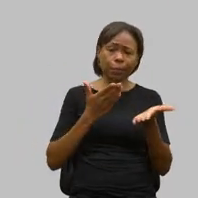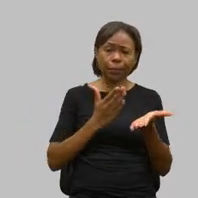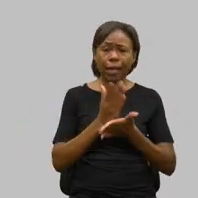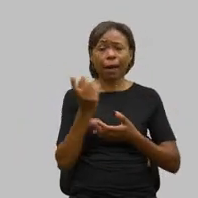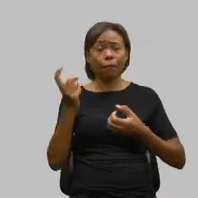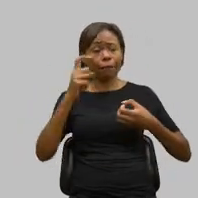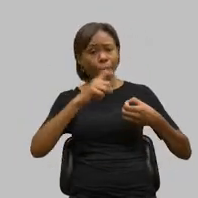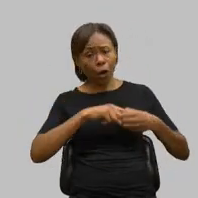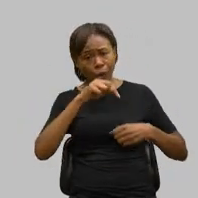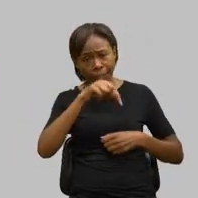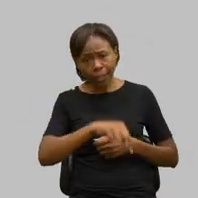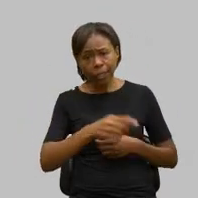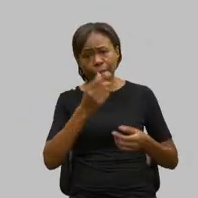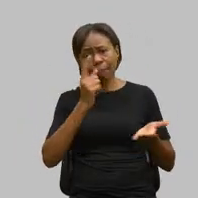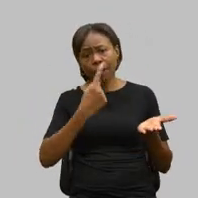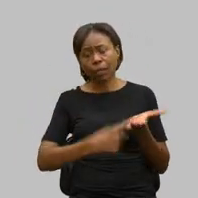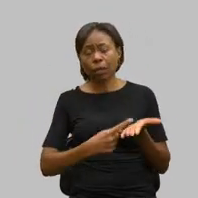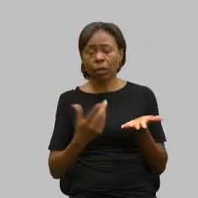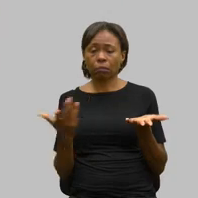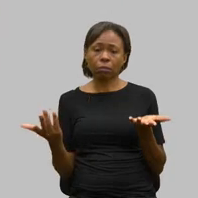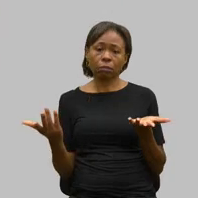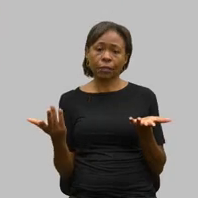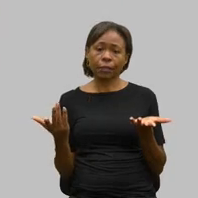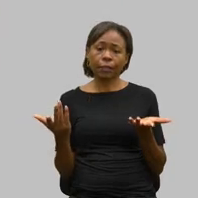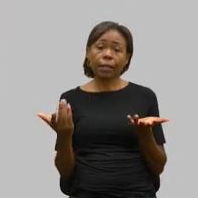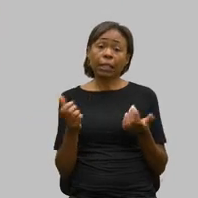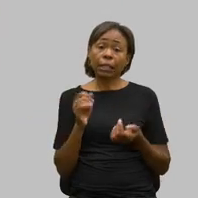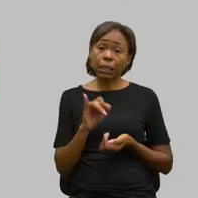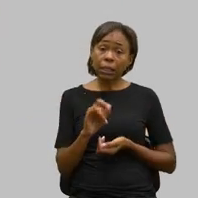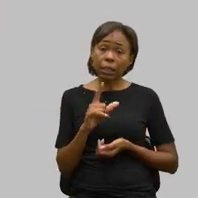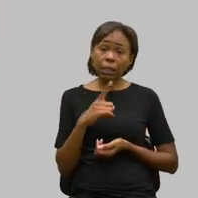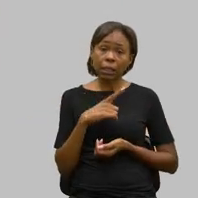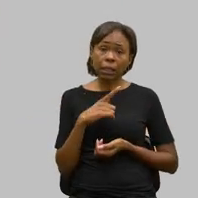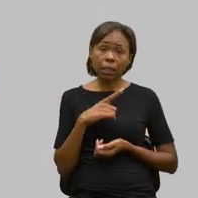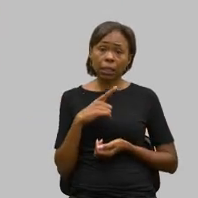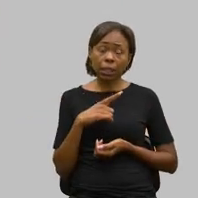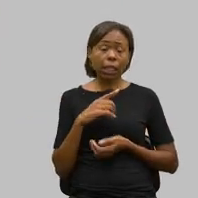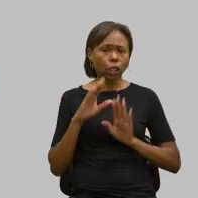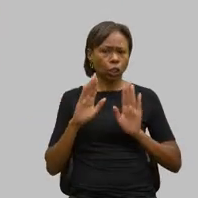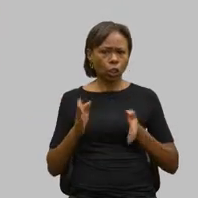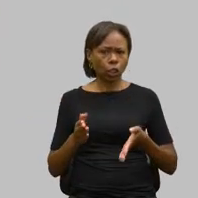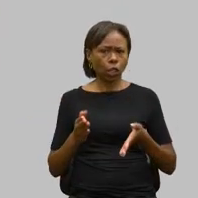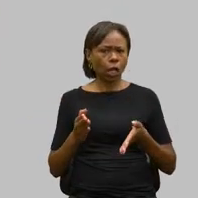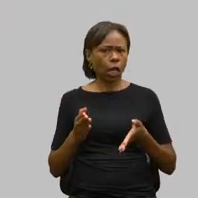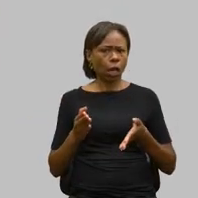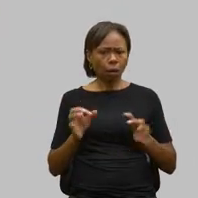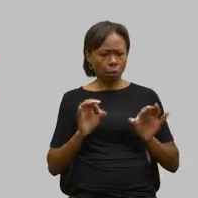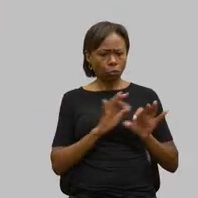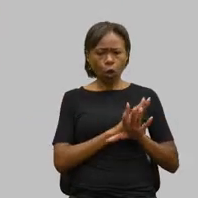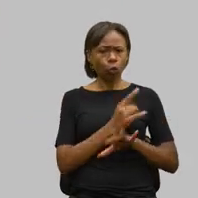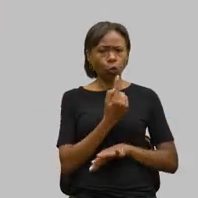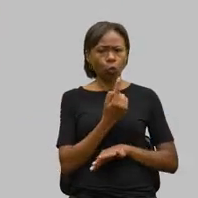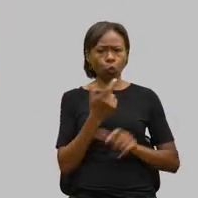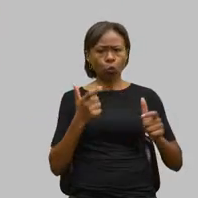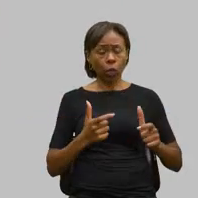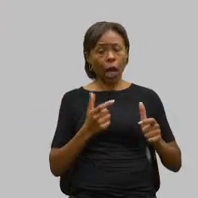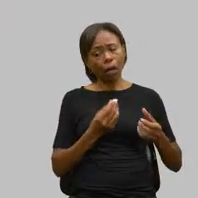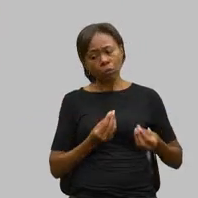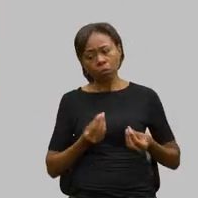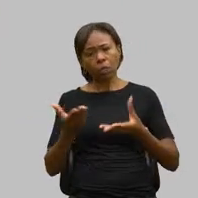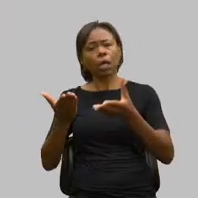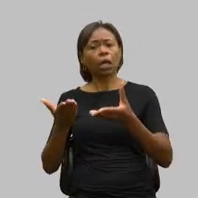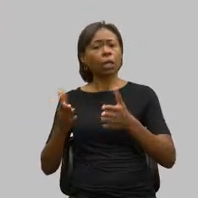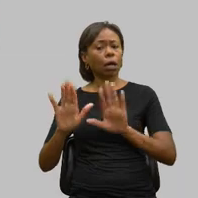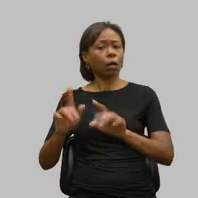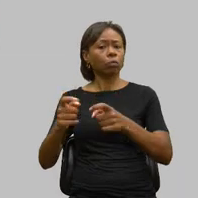Se a gente tem um instrumento para poder ter um código oncológico, tem biópsia positiva, entrega para o prestador, o prestador trata como um